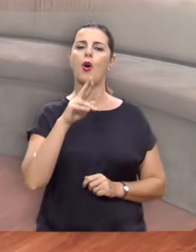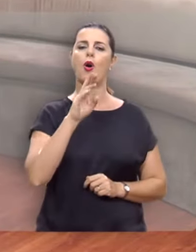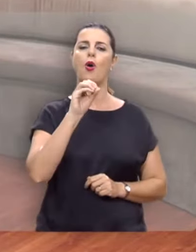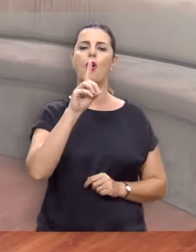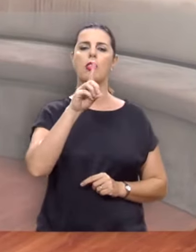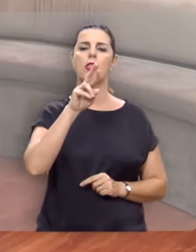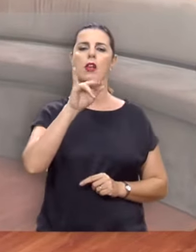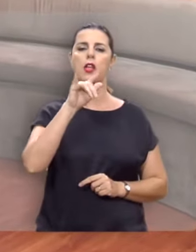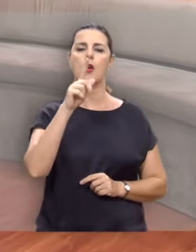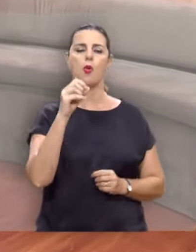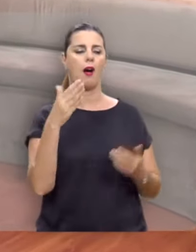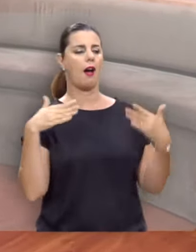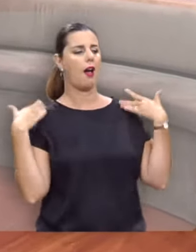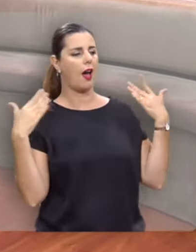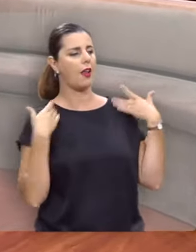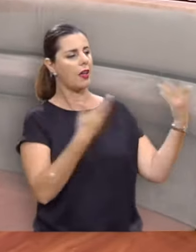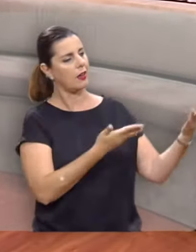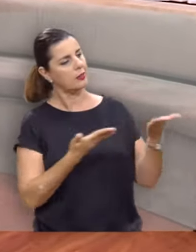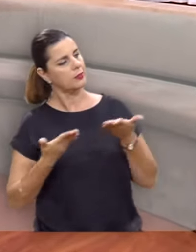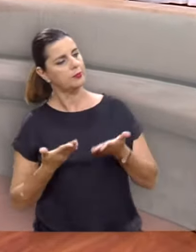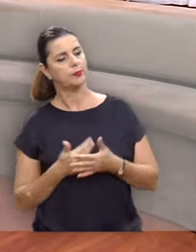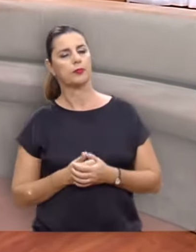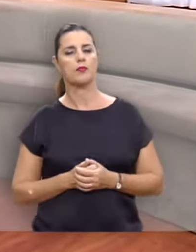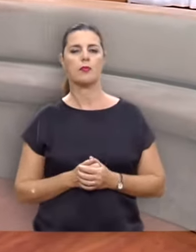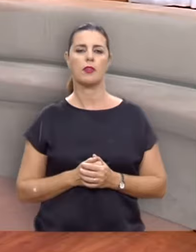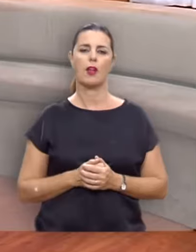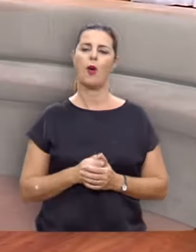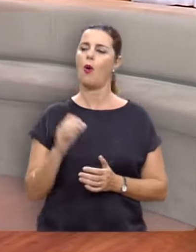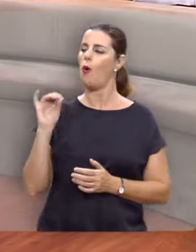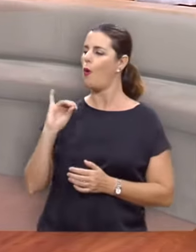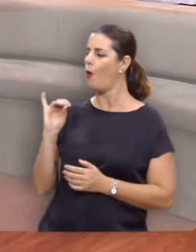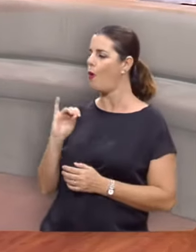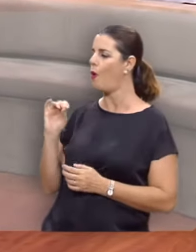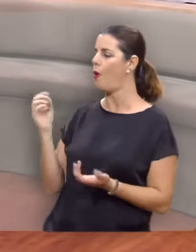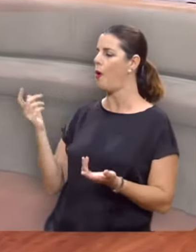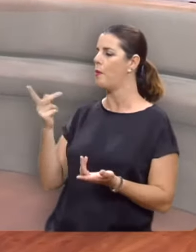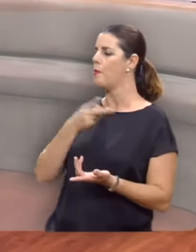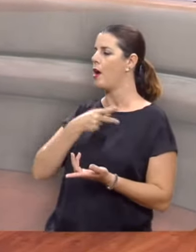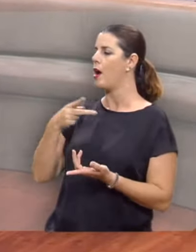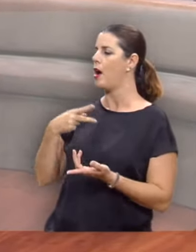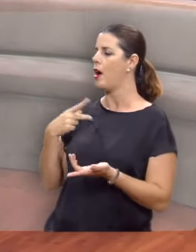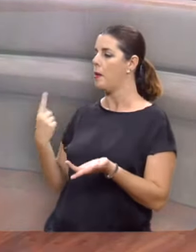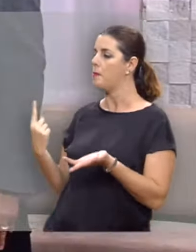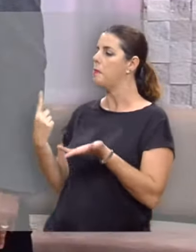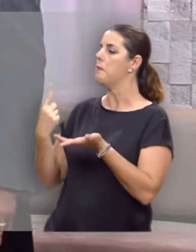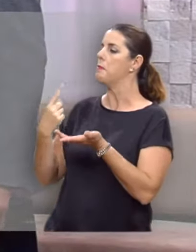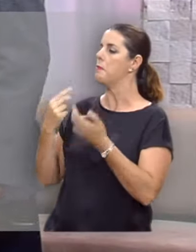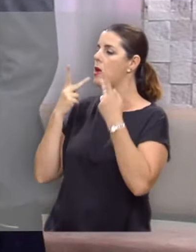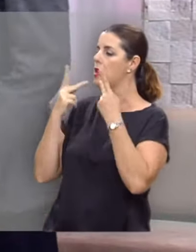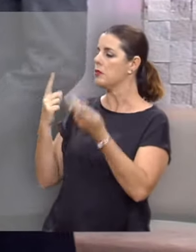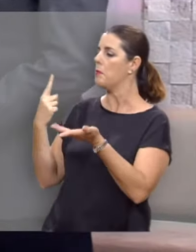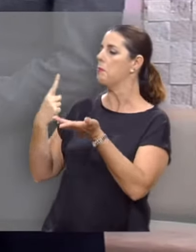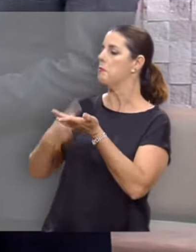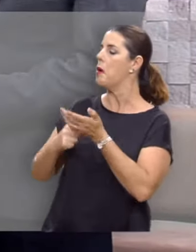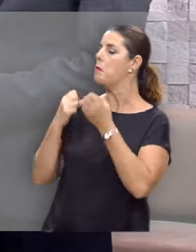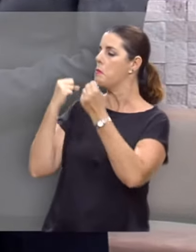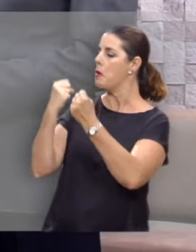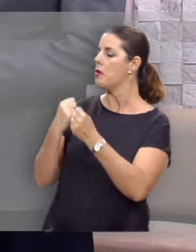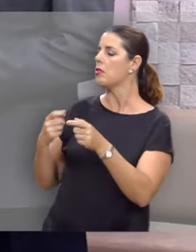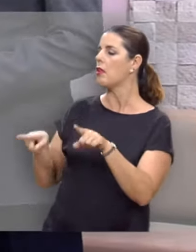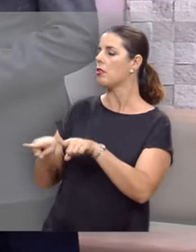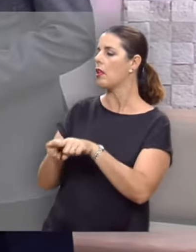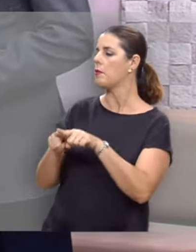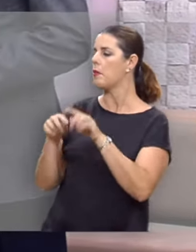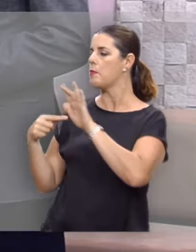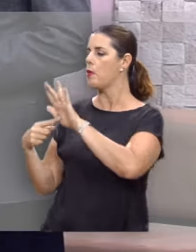Pastor Rodrigo, que alegria recebê-lo mais uma vez. Olá, Reverendo Hernandes. Que mensagem desafiadora e poderosa, Amém. né?